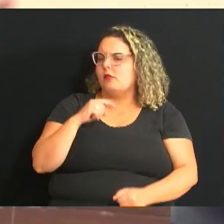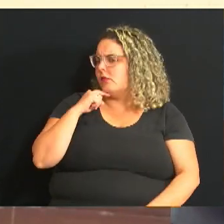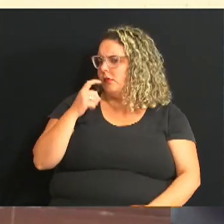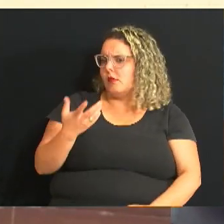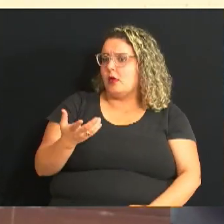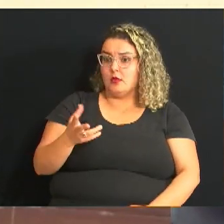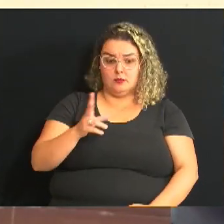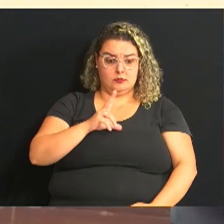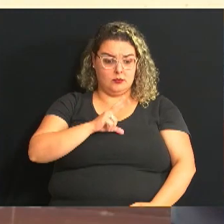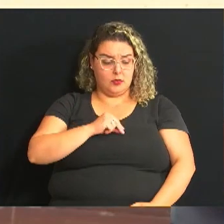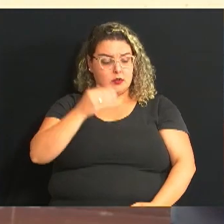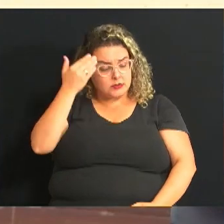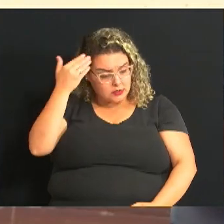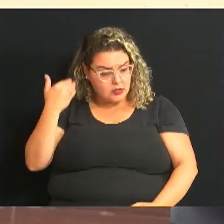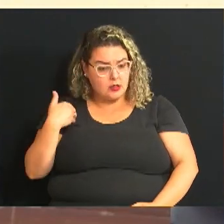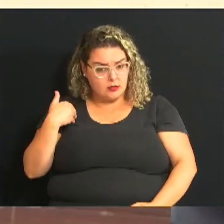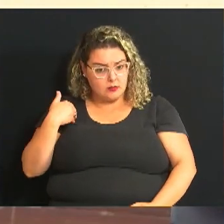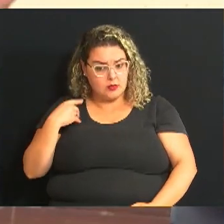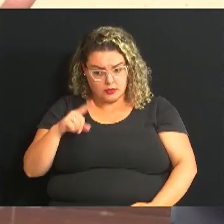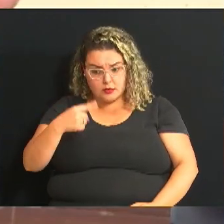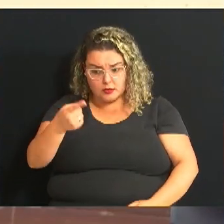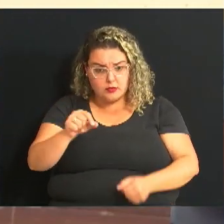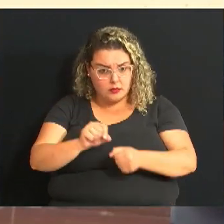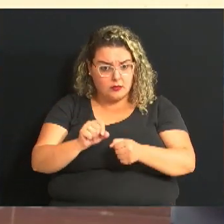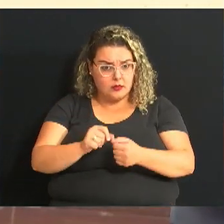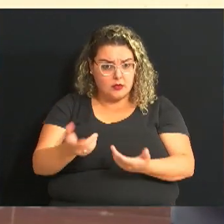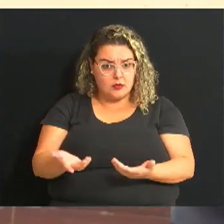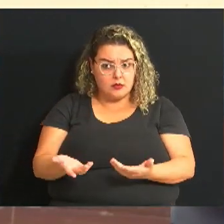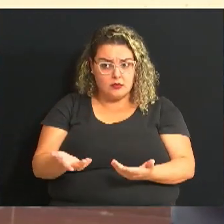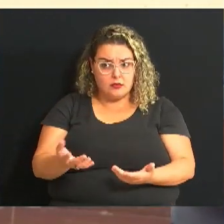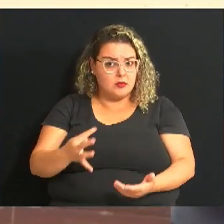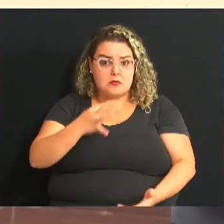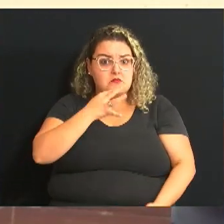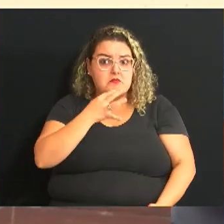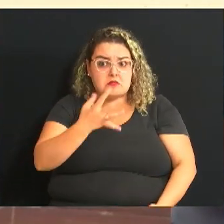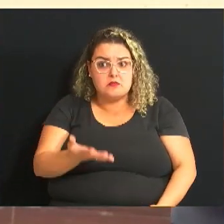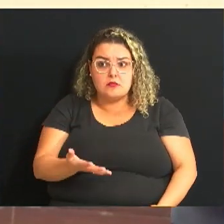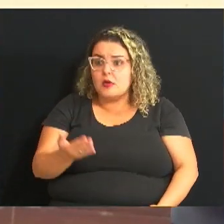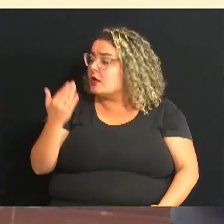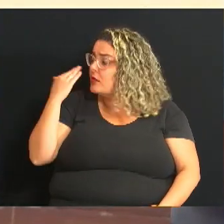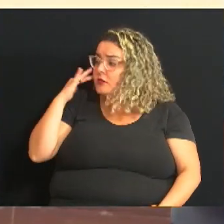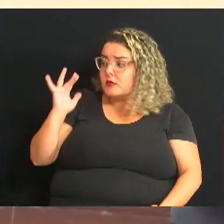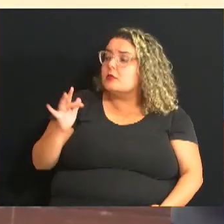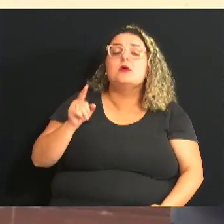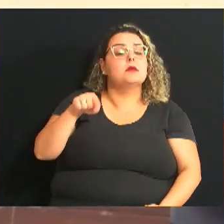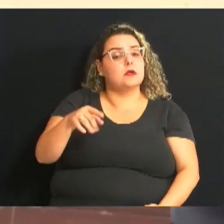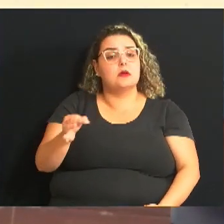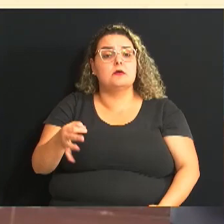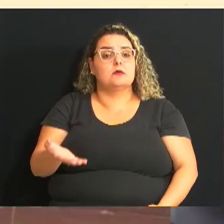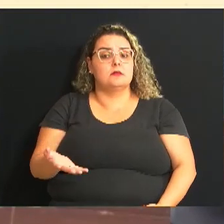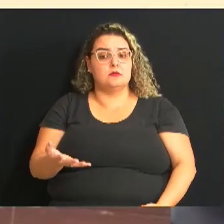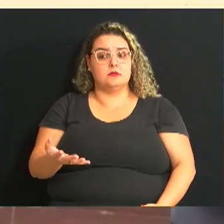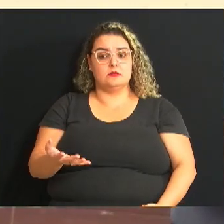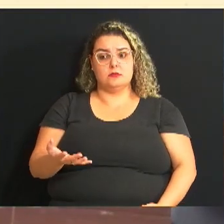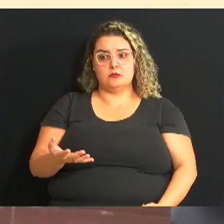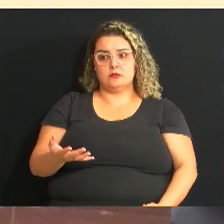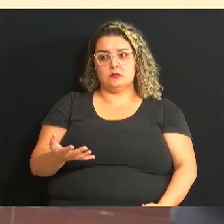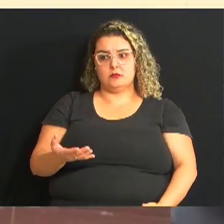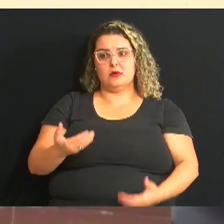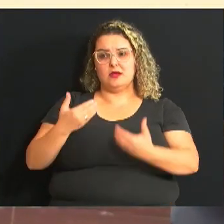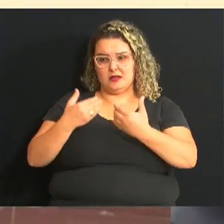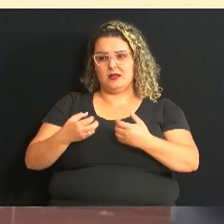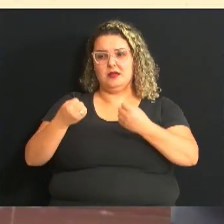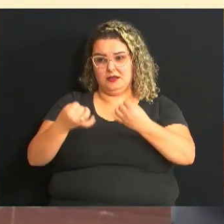Débora, agora na próxima eu vou fazer. Mas não, desconhecia. Eu não sabia. Exatamente. Às vezes cansa a gente explicar, mas